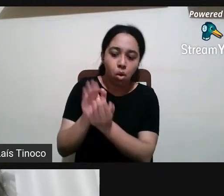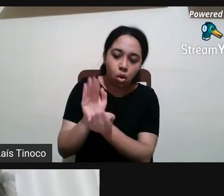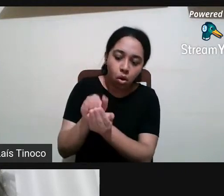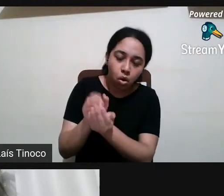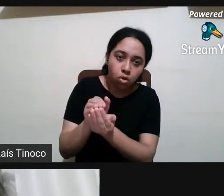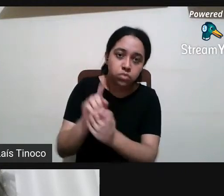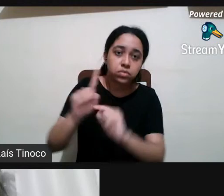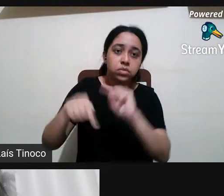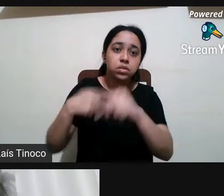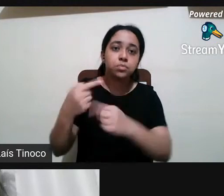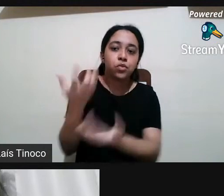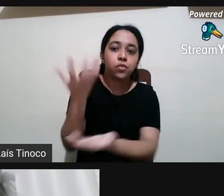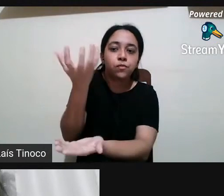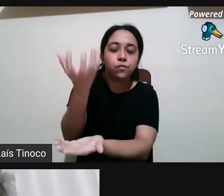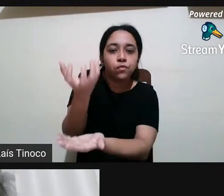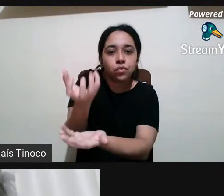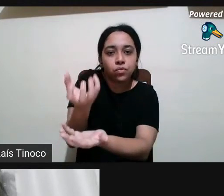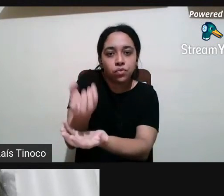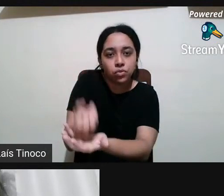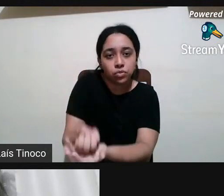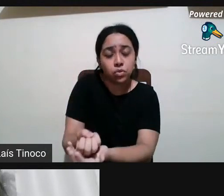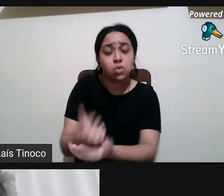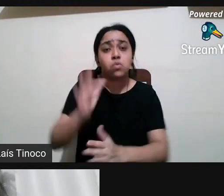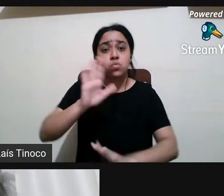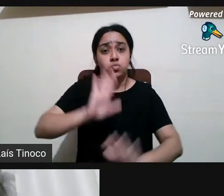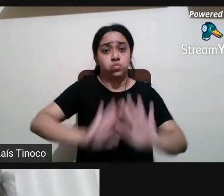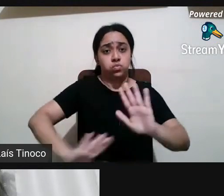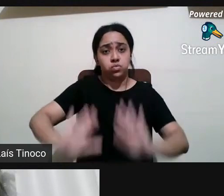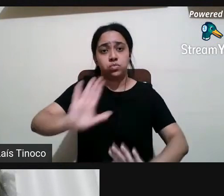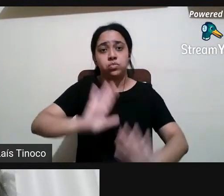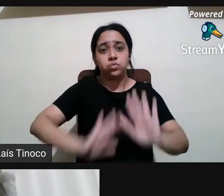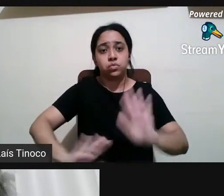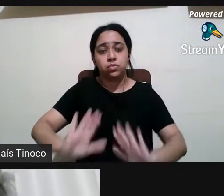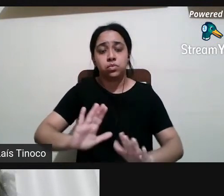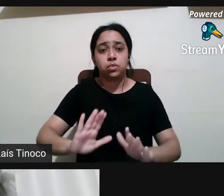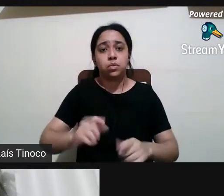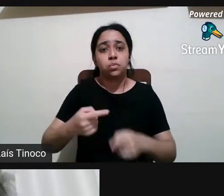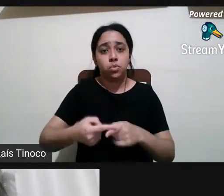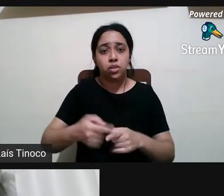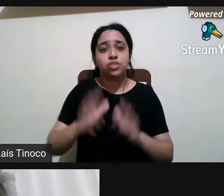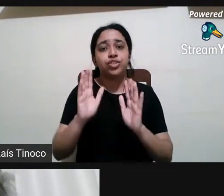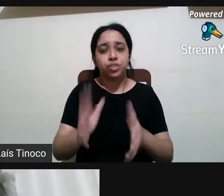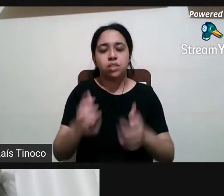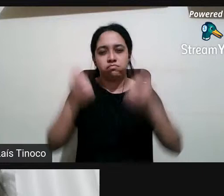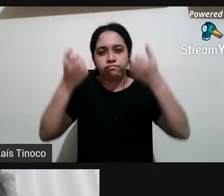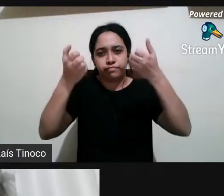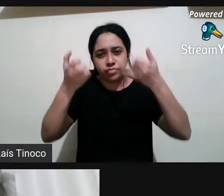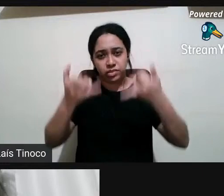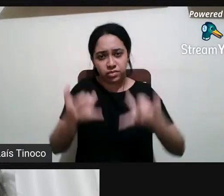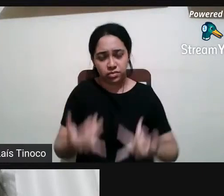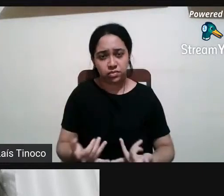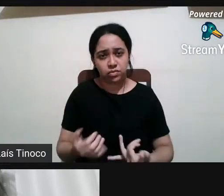filtra, e sempre tomando muito cuidado, porque como nós falamos, se você utiliza qualquer